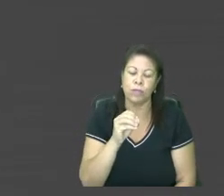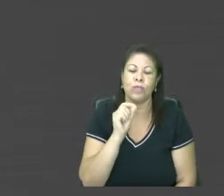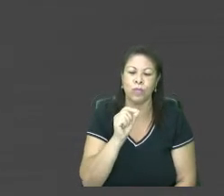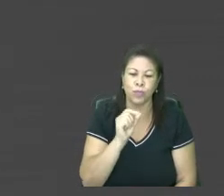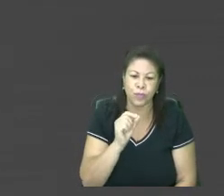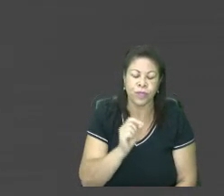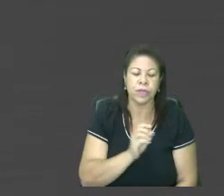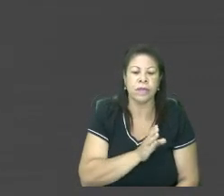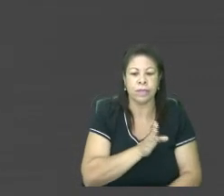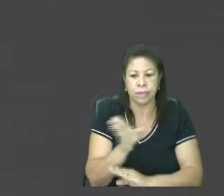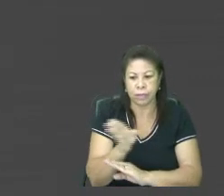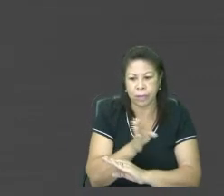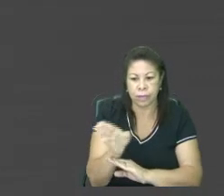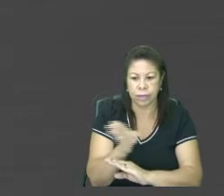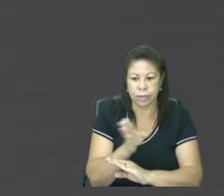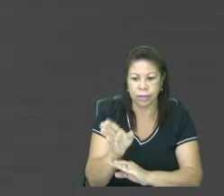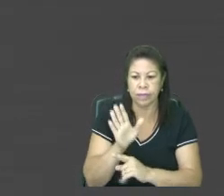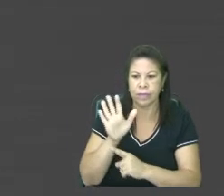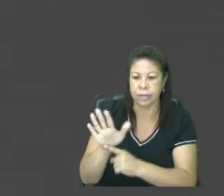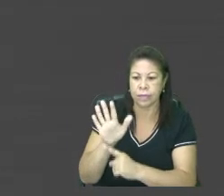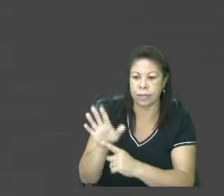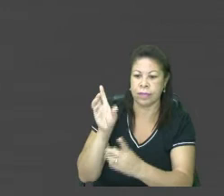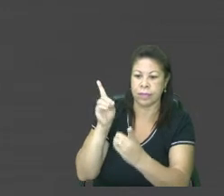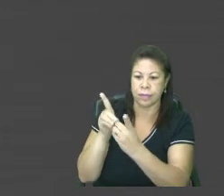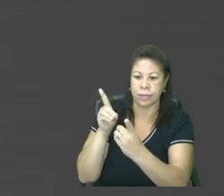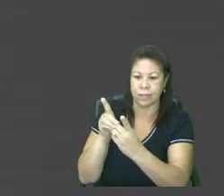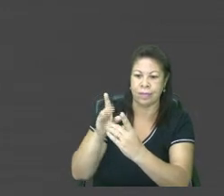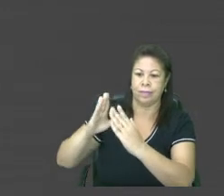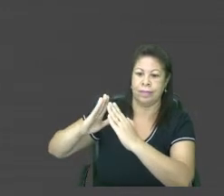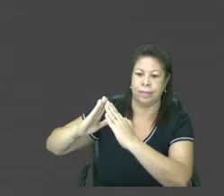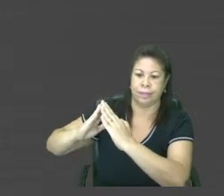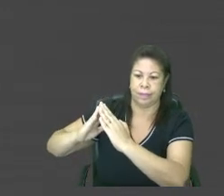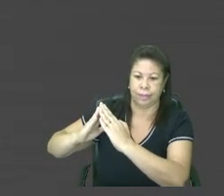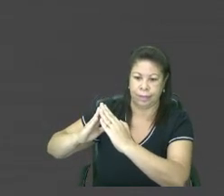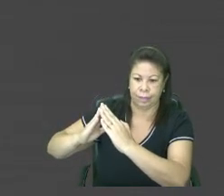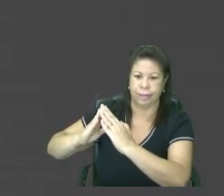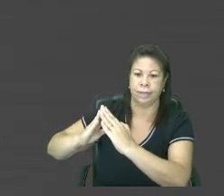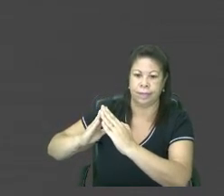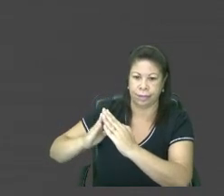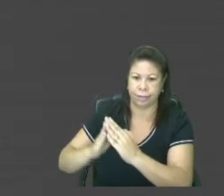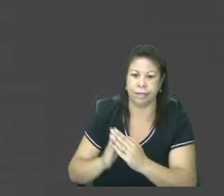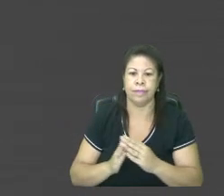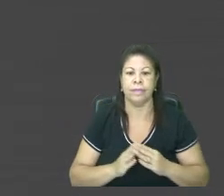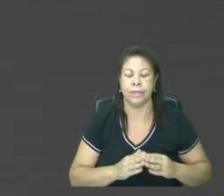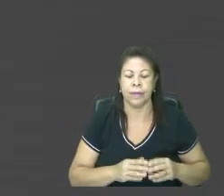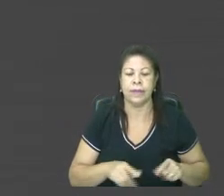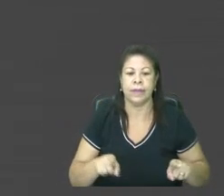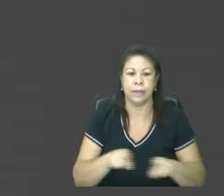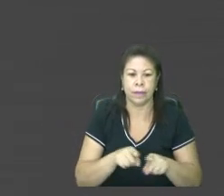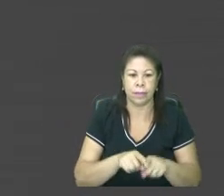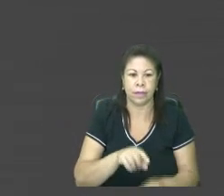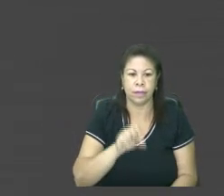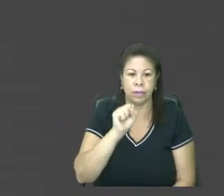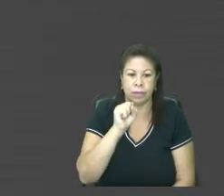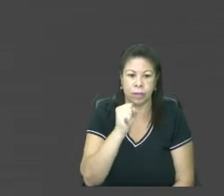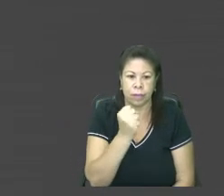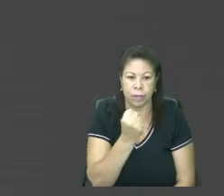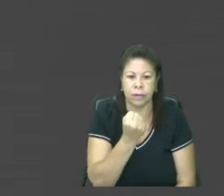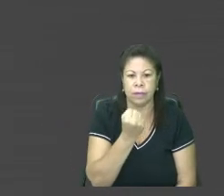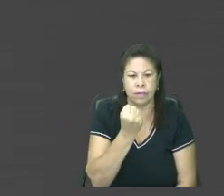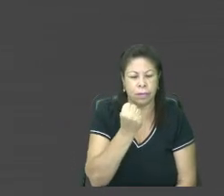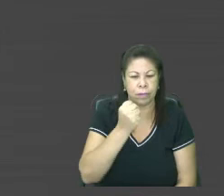terceiro quadrimestre, né, as equipes que compõem o PADO realizaram um pouco mais de 800